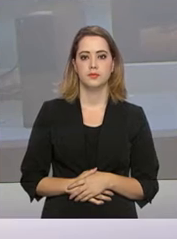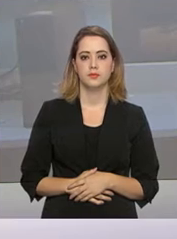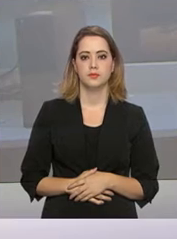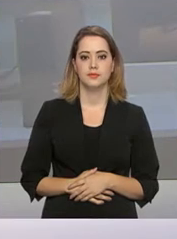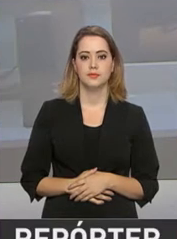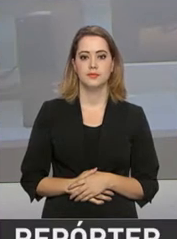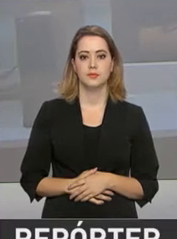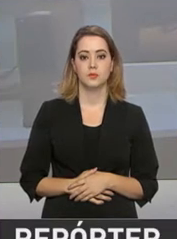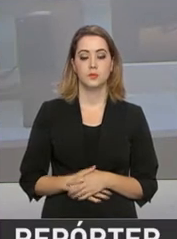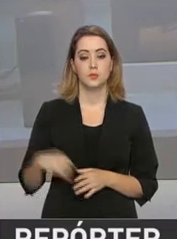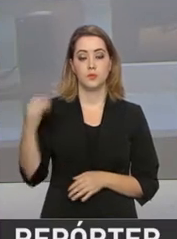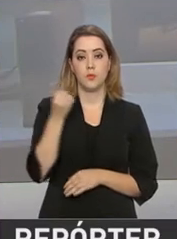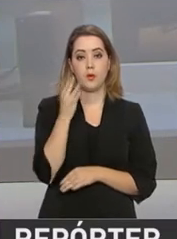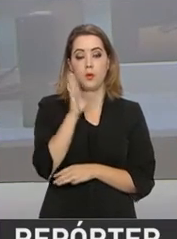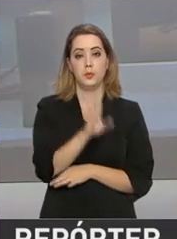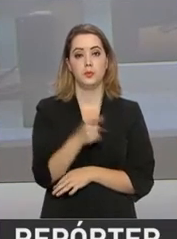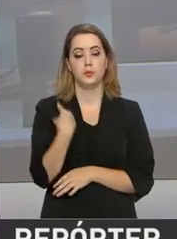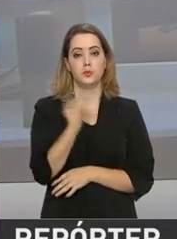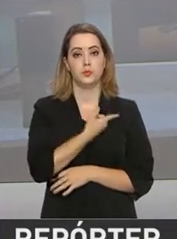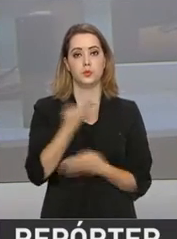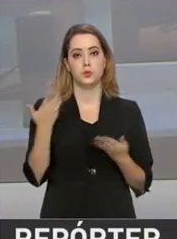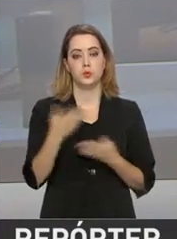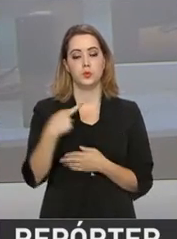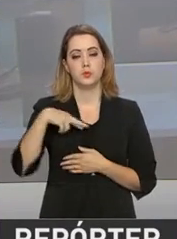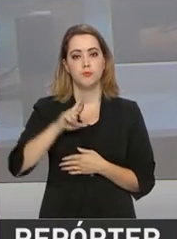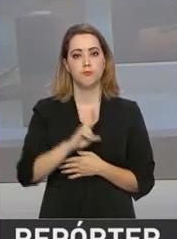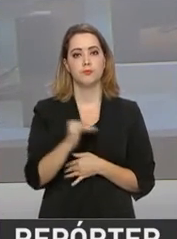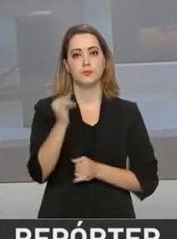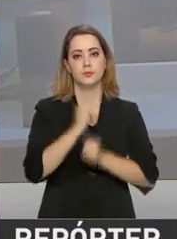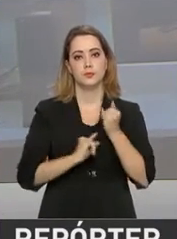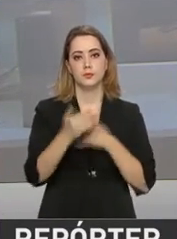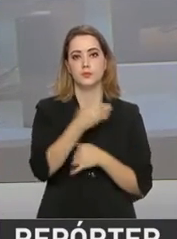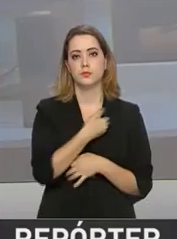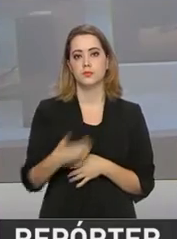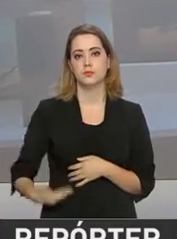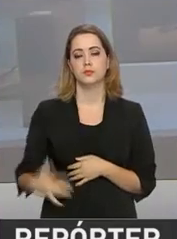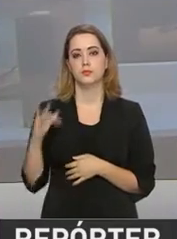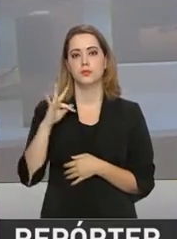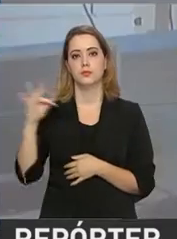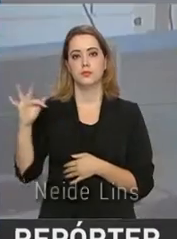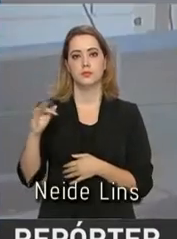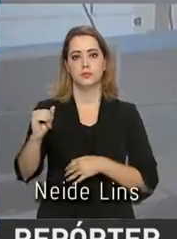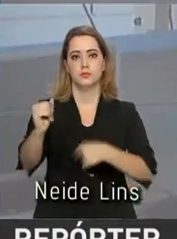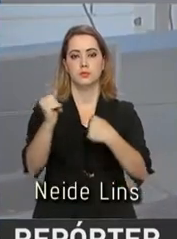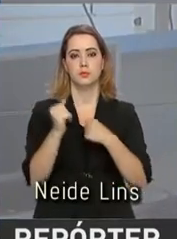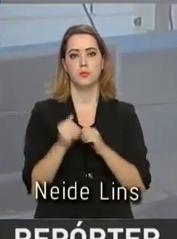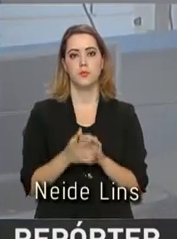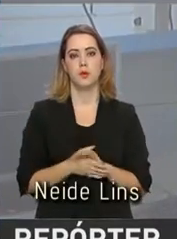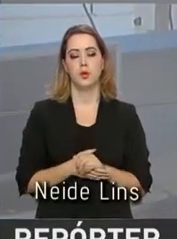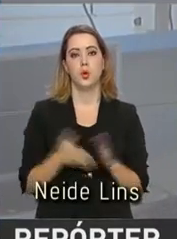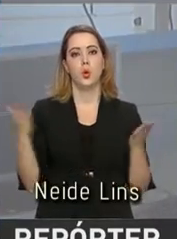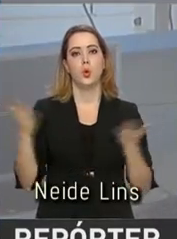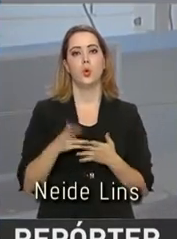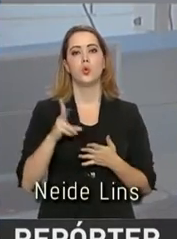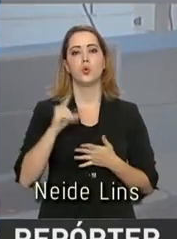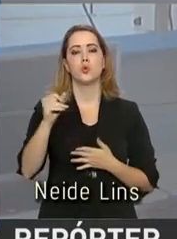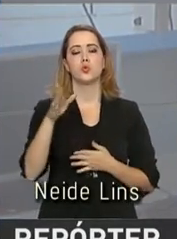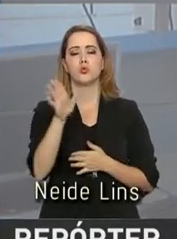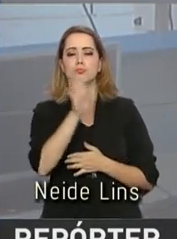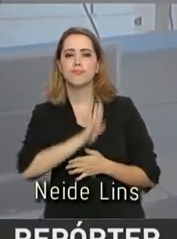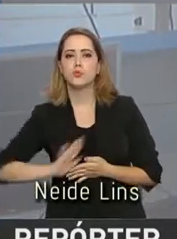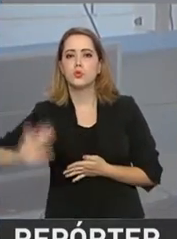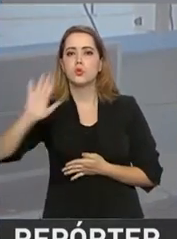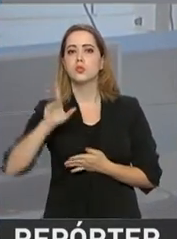olá boa tarde estamos de volta com repórter nbr notícias do governo federal hoje é o dia nacional da